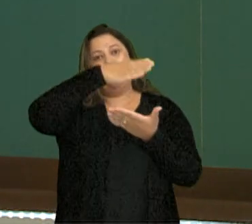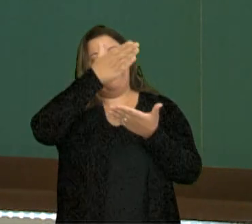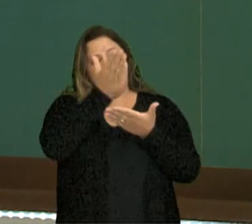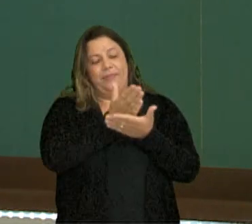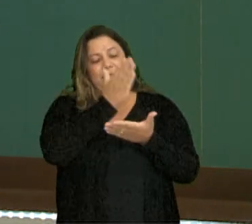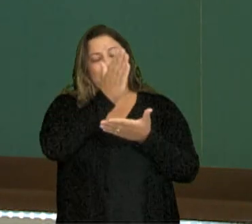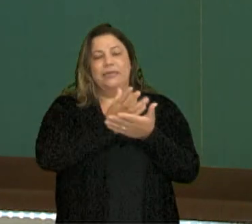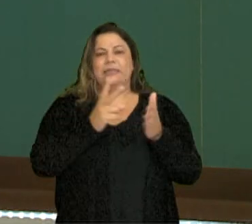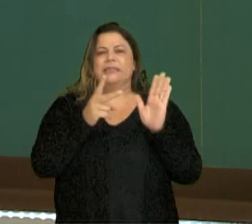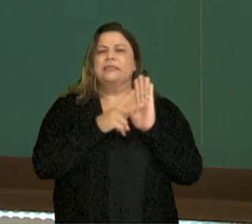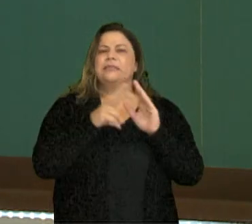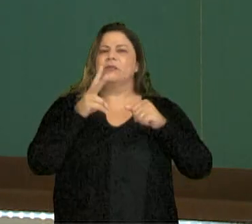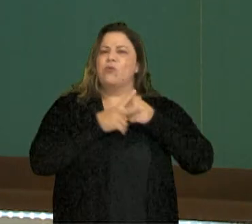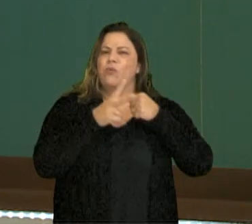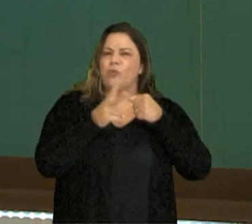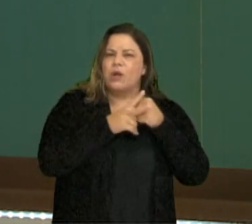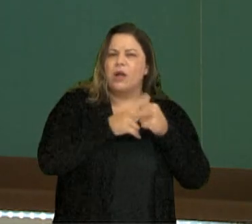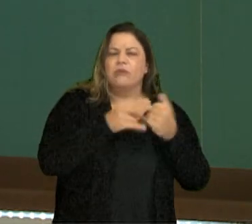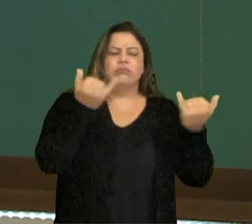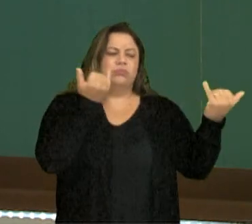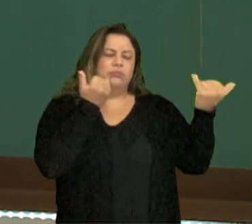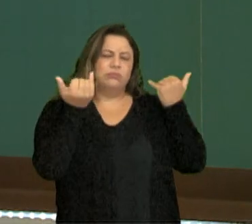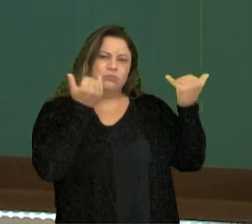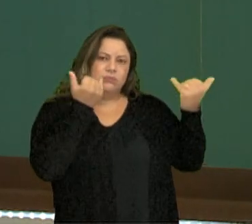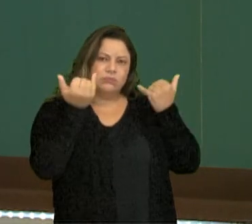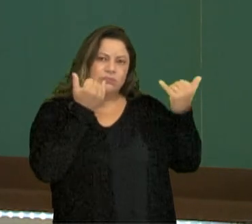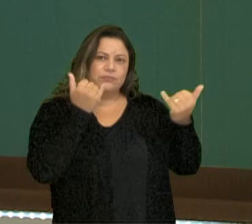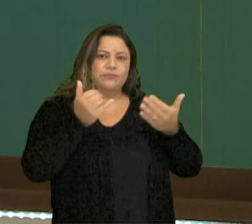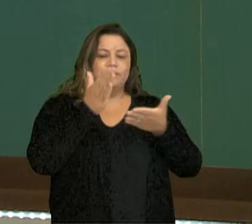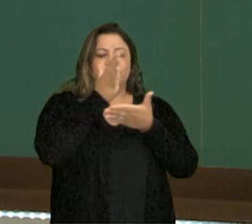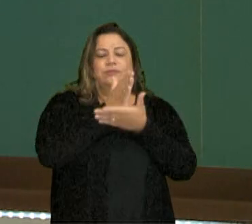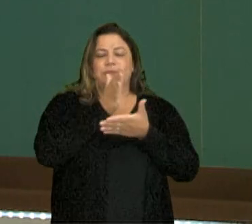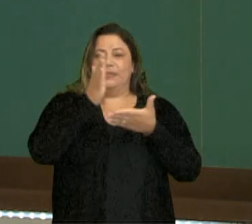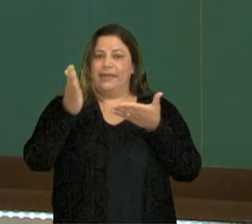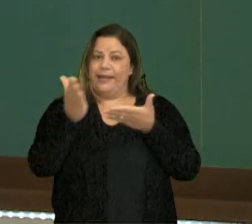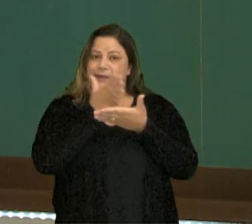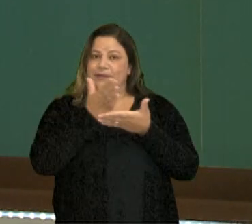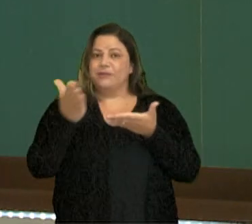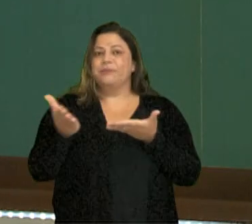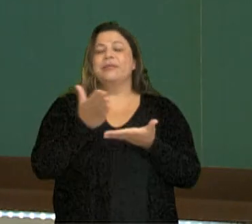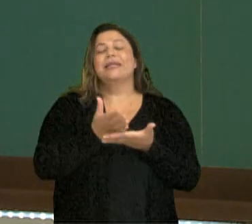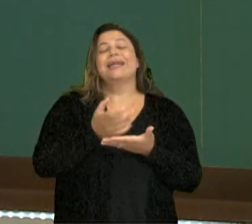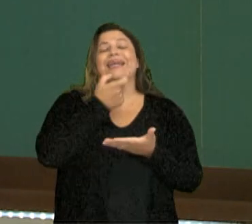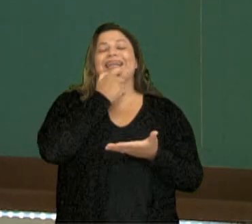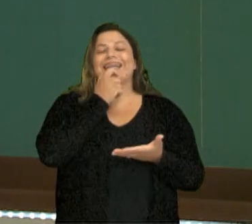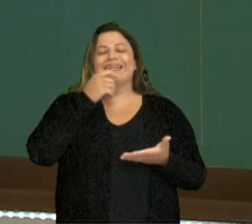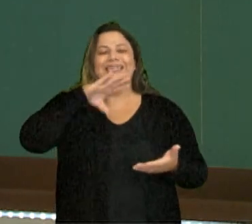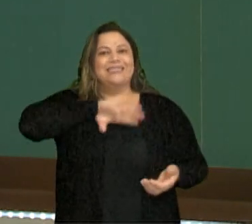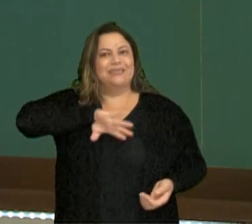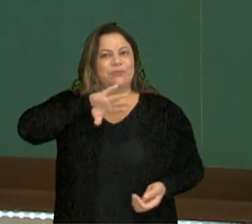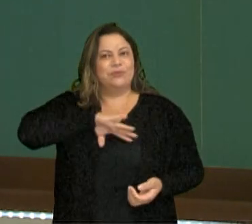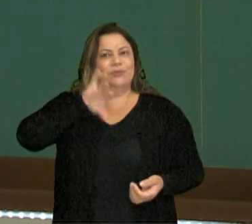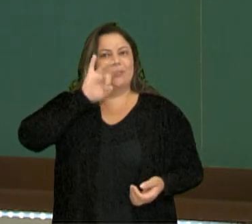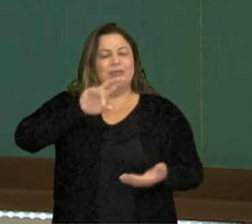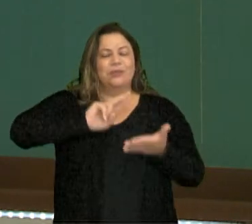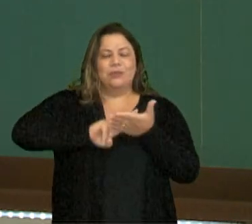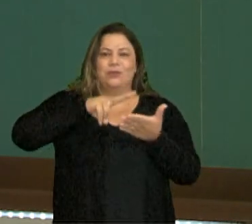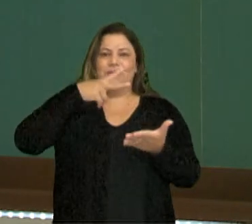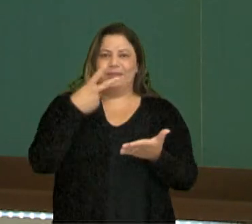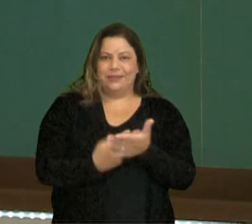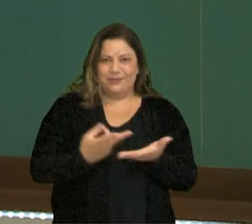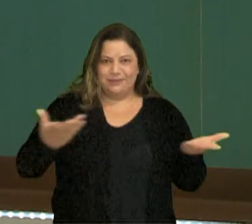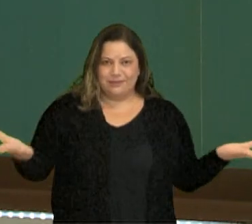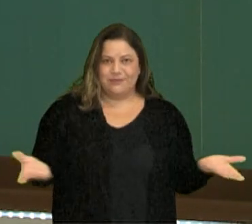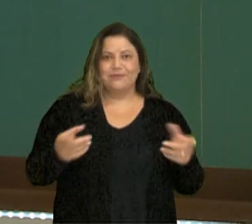de verbos, algumas informaçõezinhas e a outra metade, inglês-português. E você vai ver só a tradução. Então você quer a